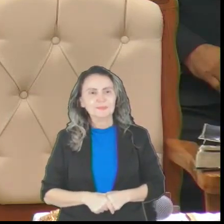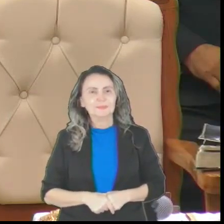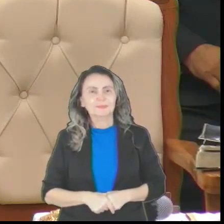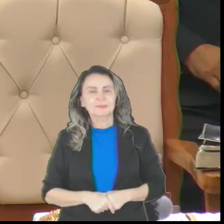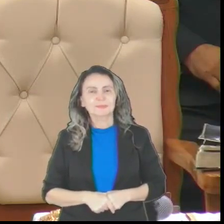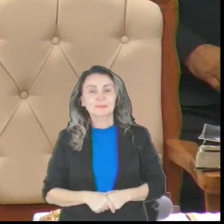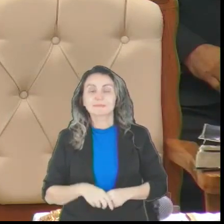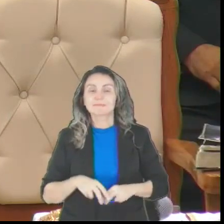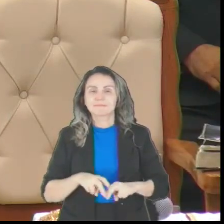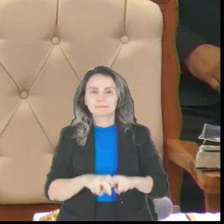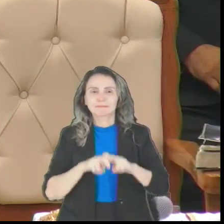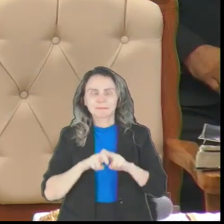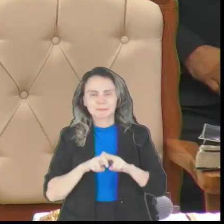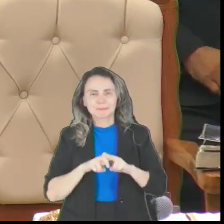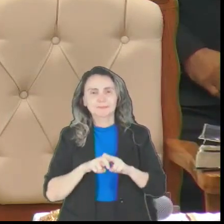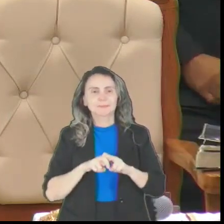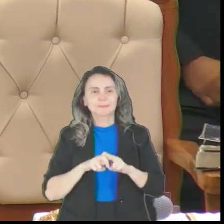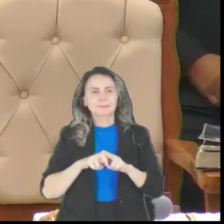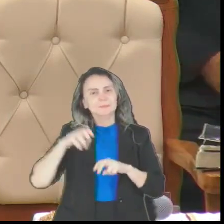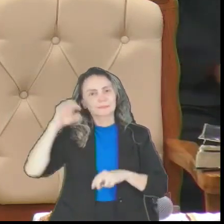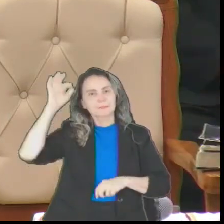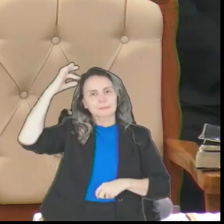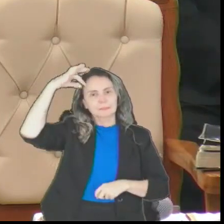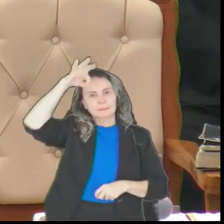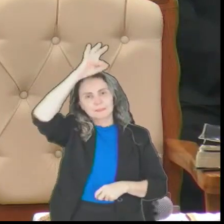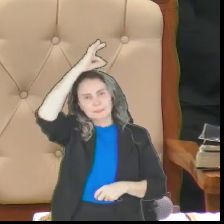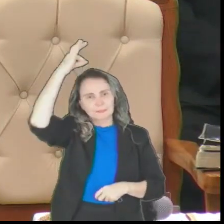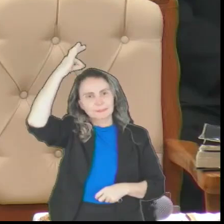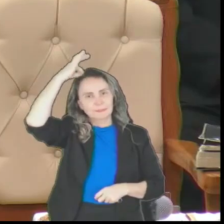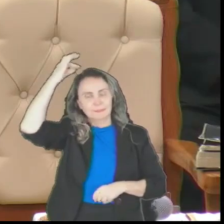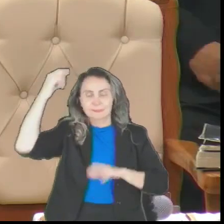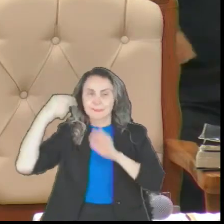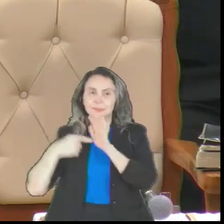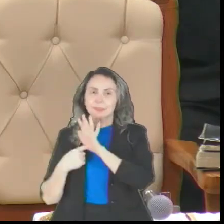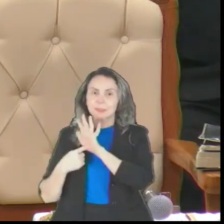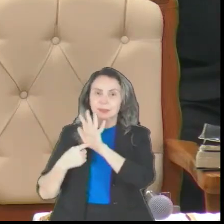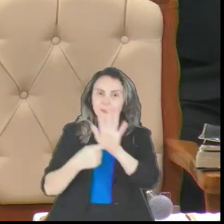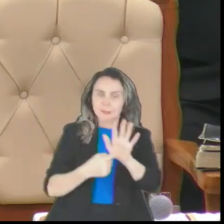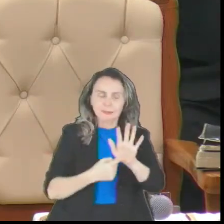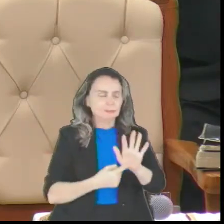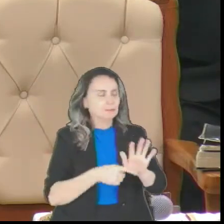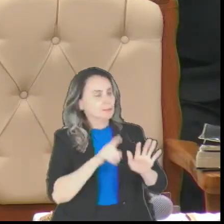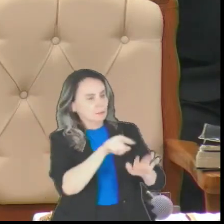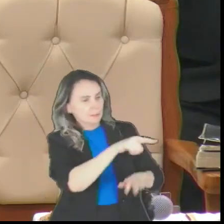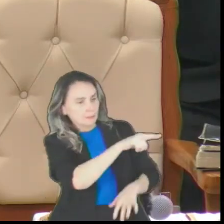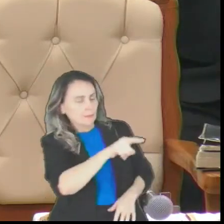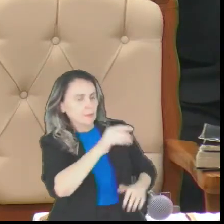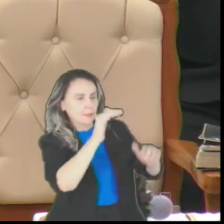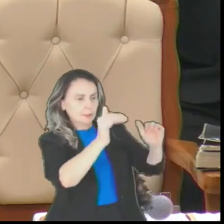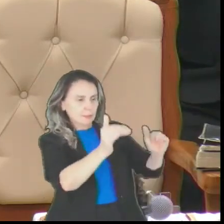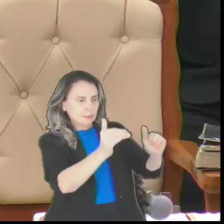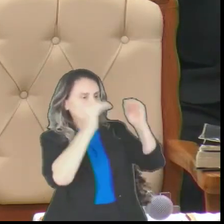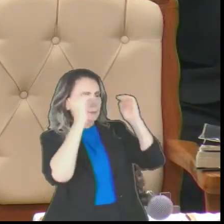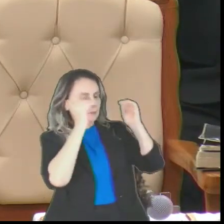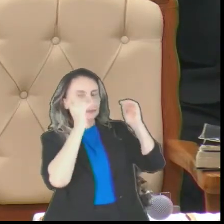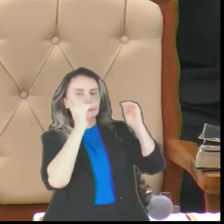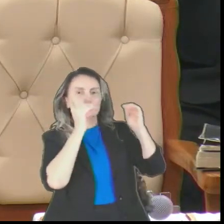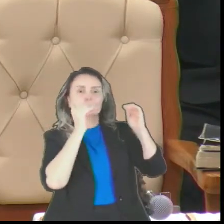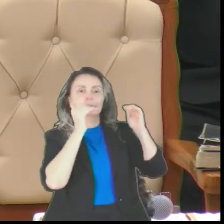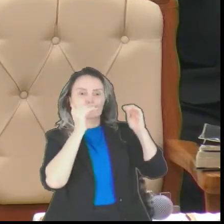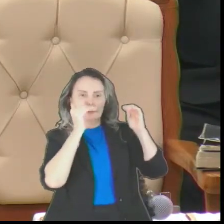Por isso que o Espírito revelativo diz: ouvi-me atentamente e